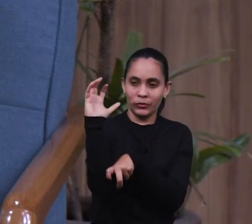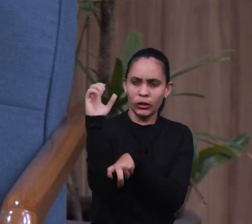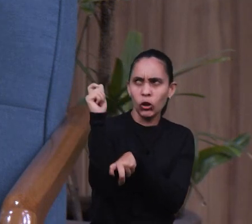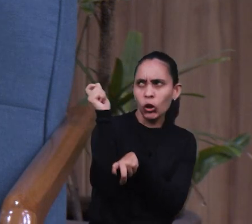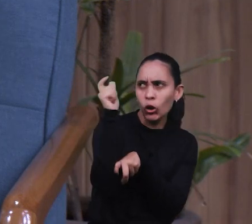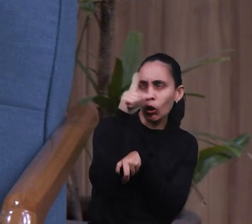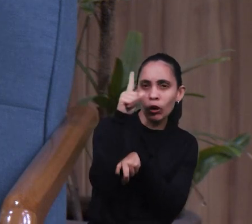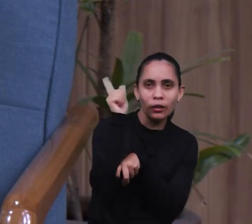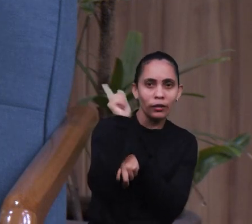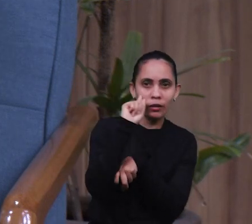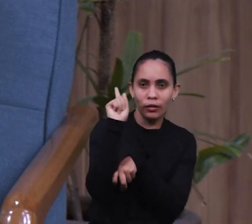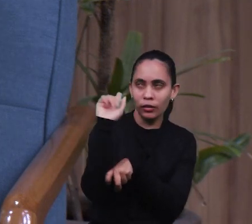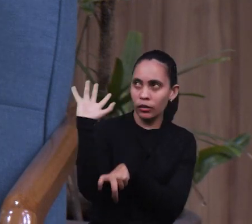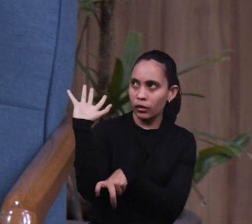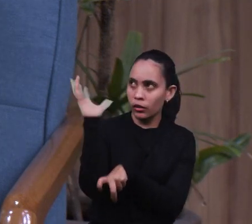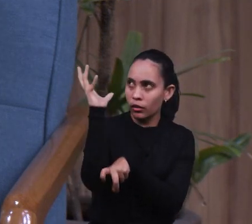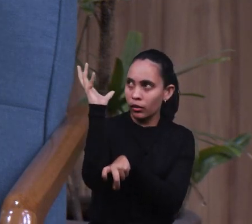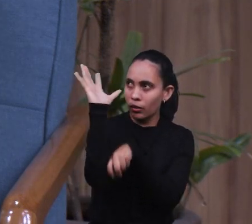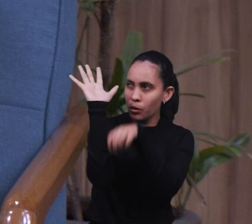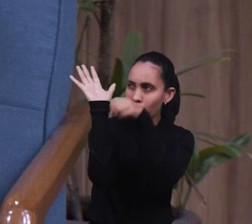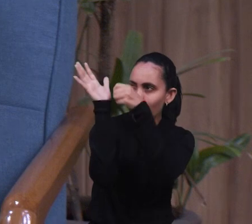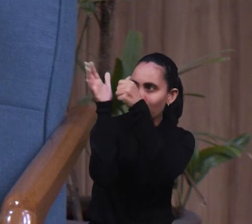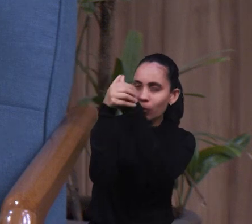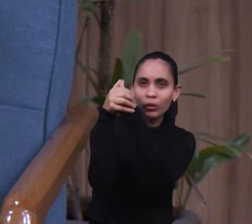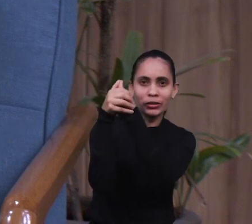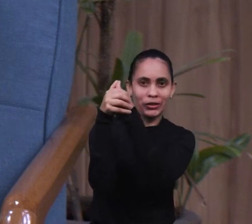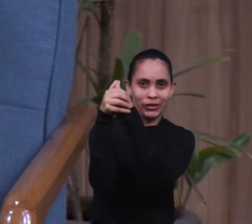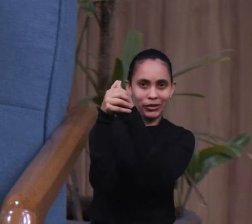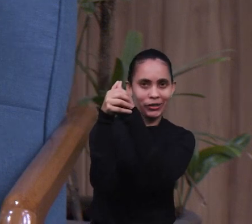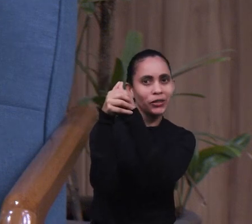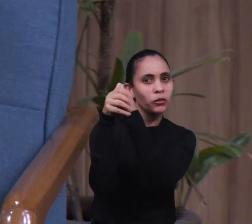aquele elemento que está produzindo essa